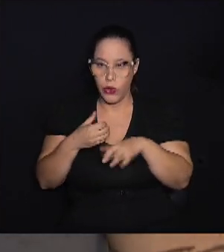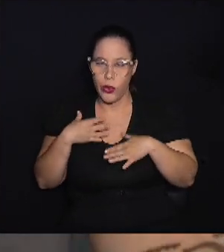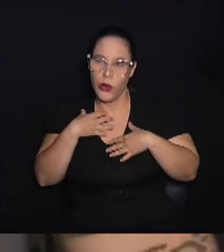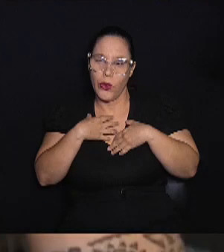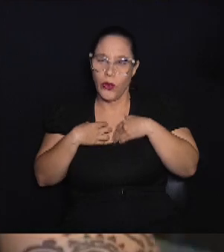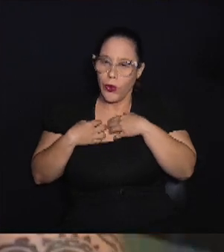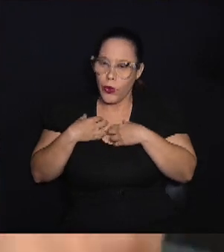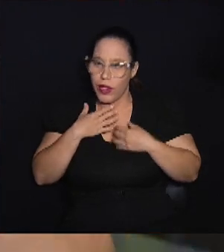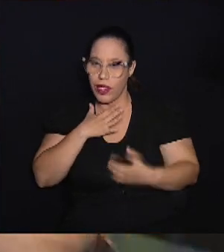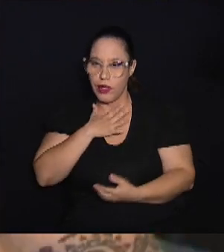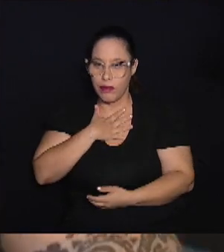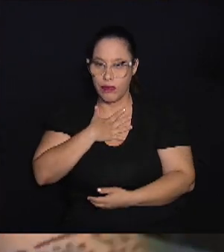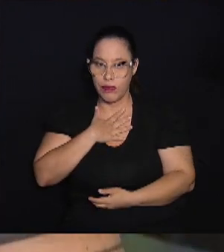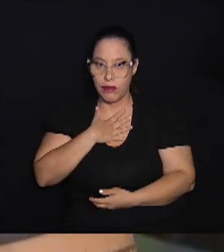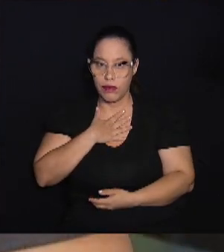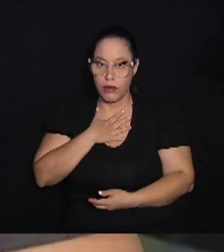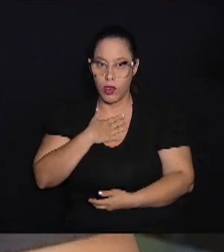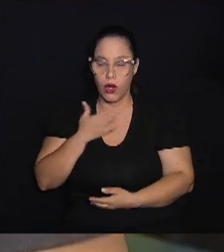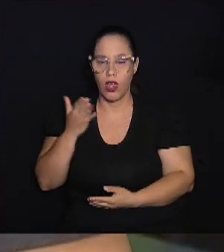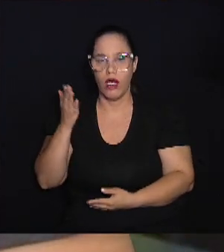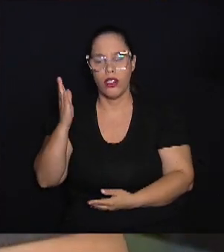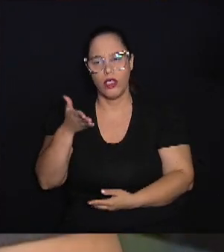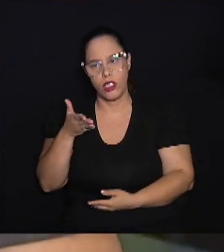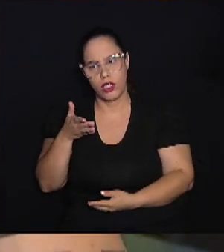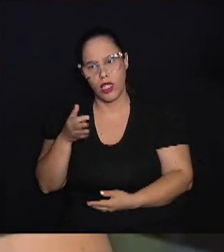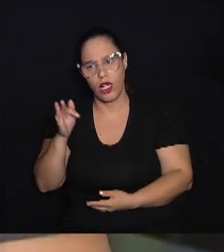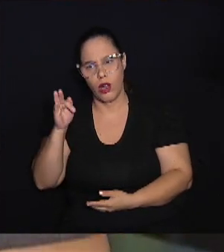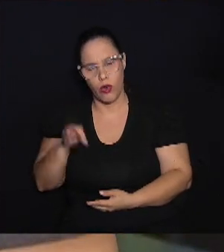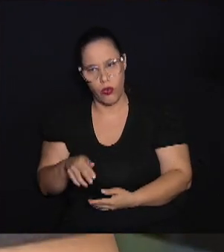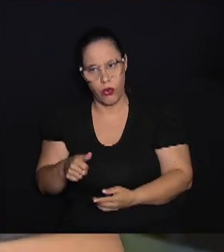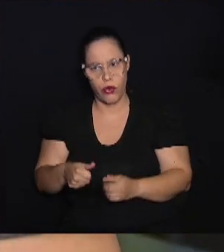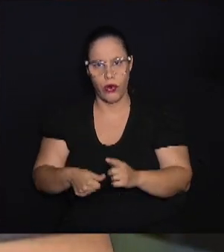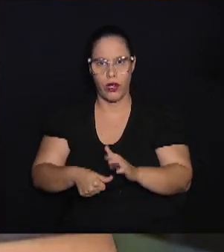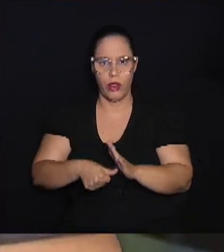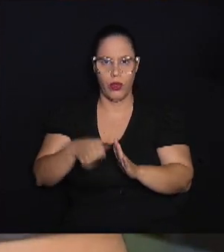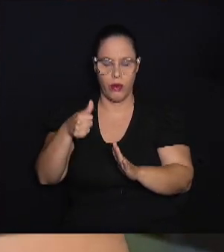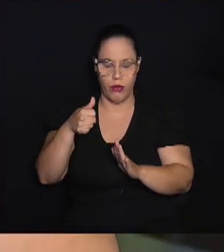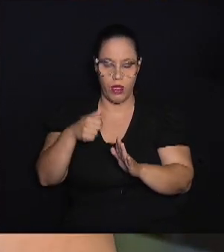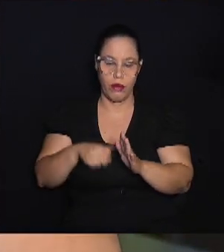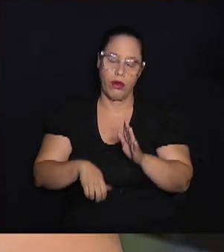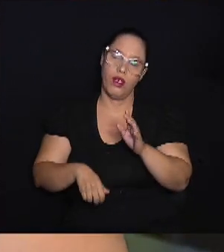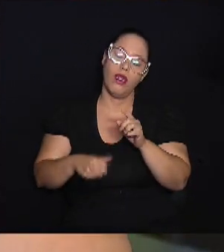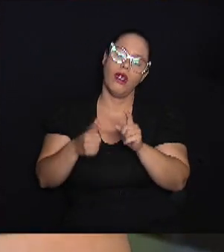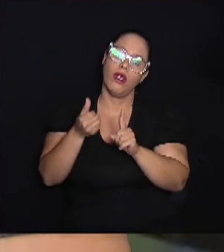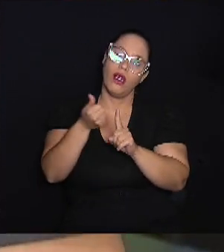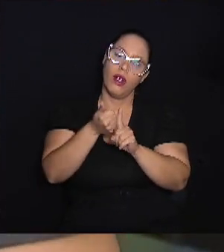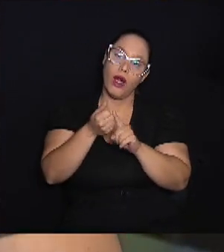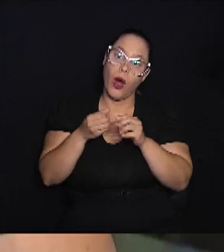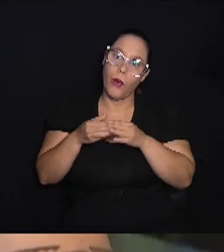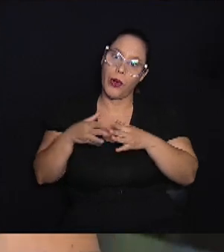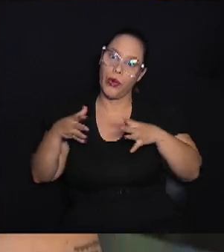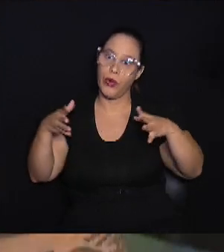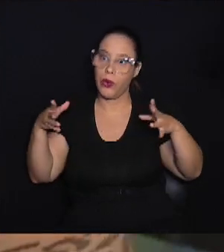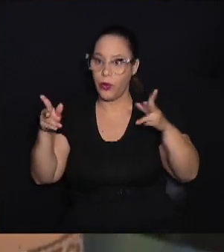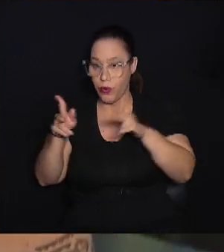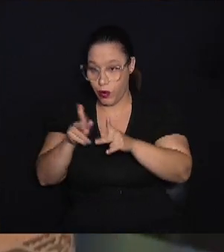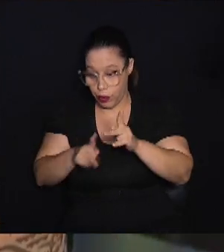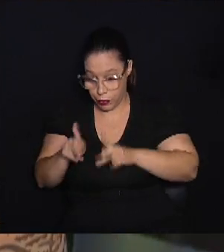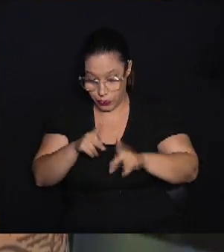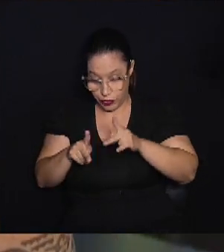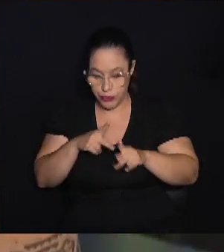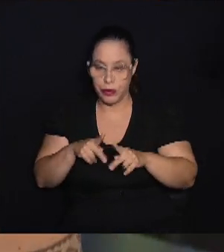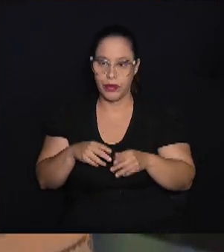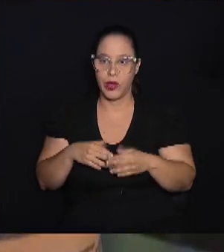né? Já no final do primeiro semestre a gente já começou a ter um aumento no público, né? E a expectativa agora é bem